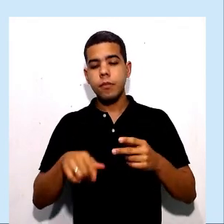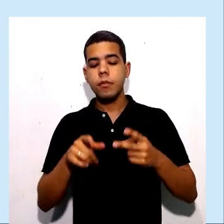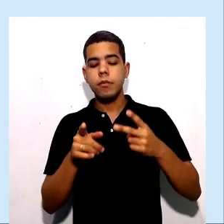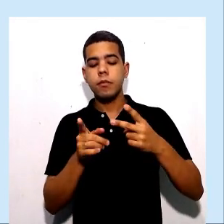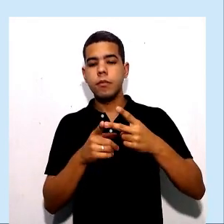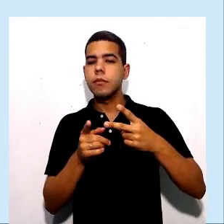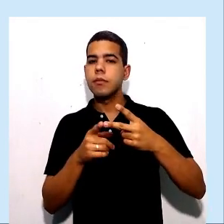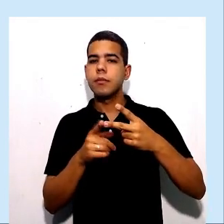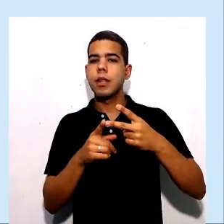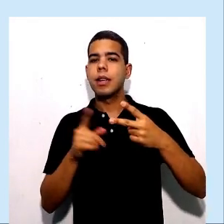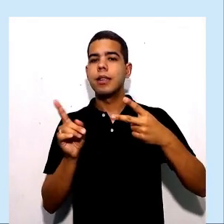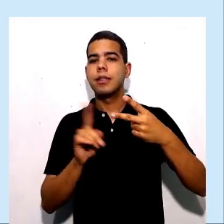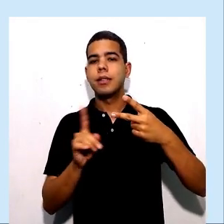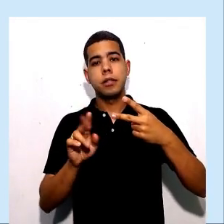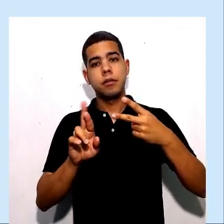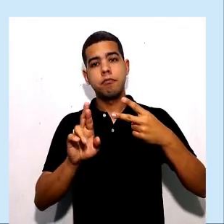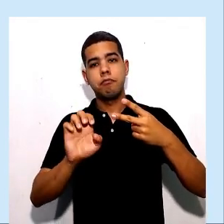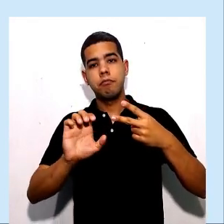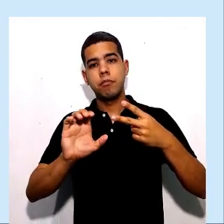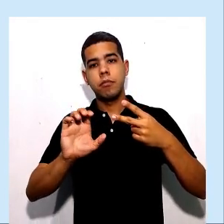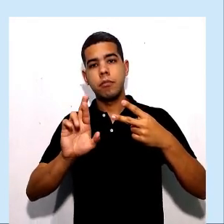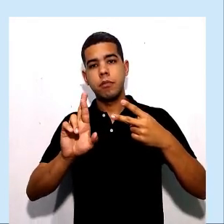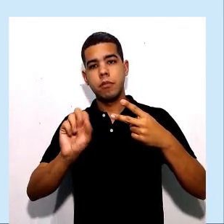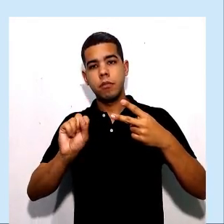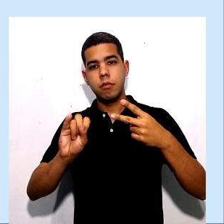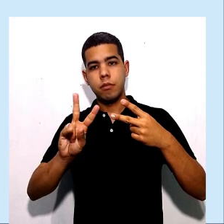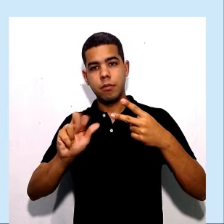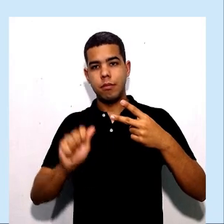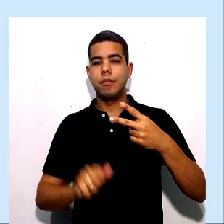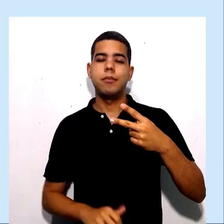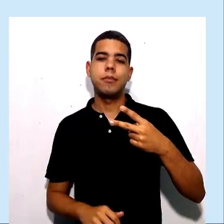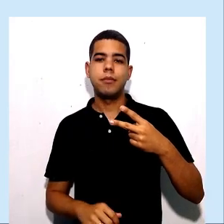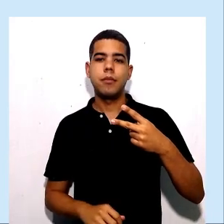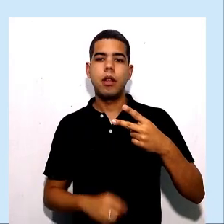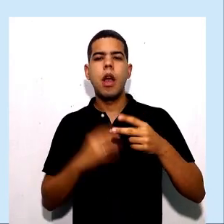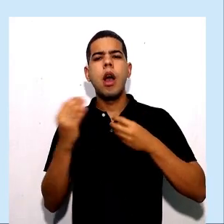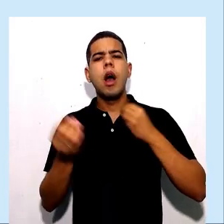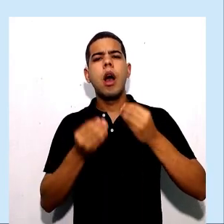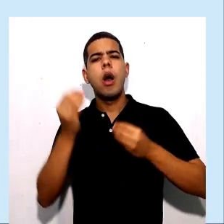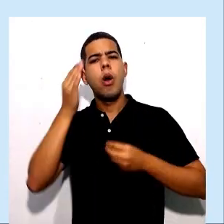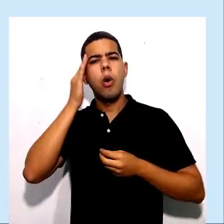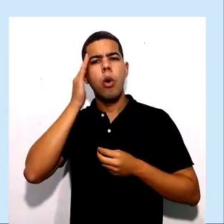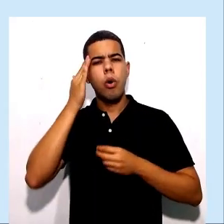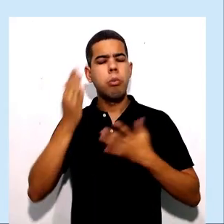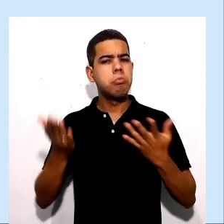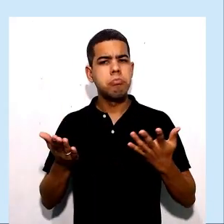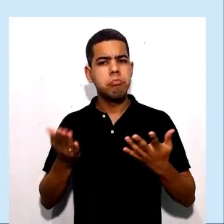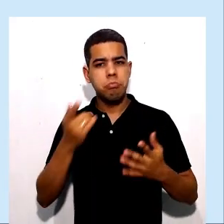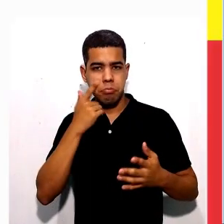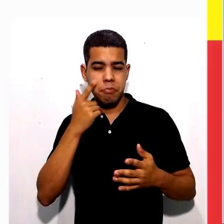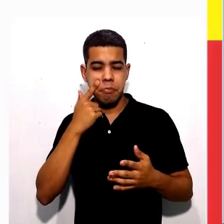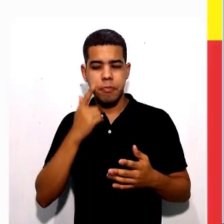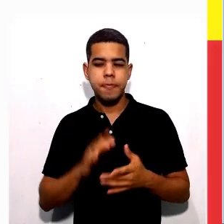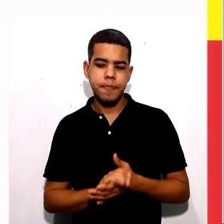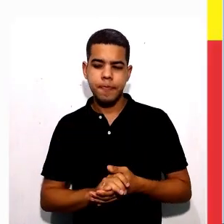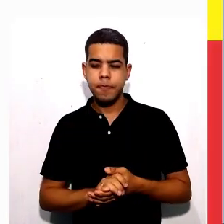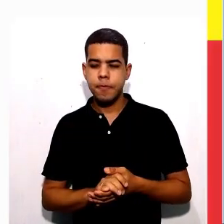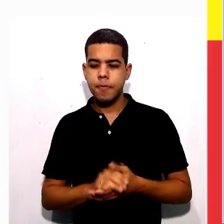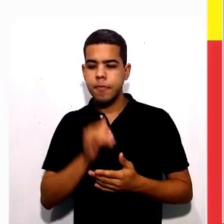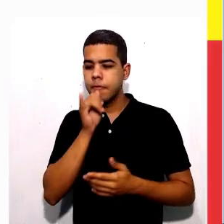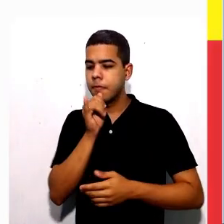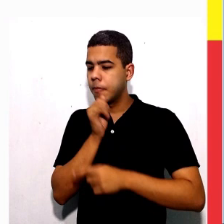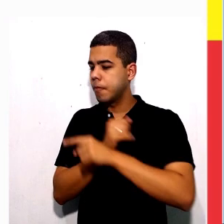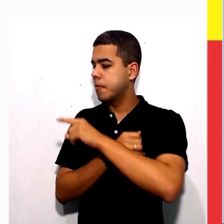não recursiva. Vê aí o processo para entender esse tipo de sequência. Veja que